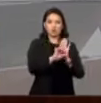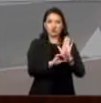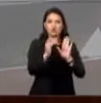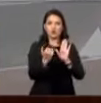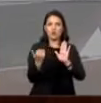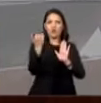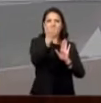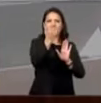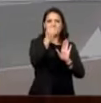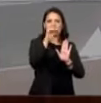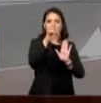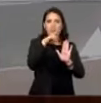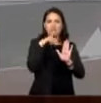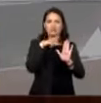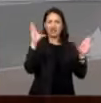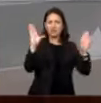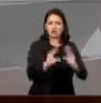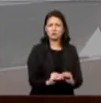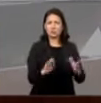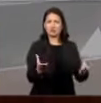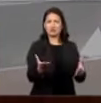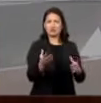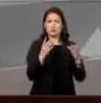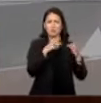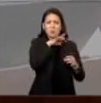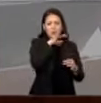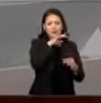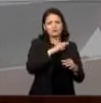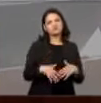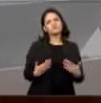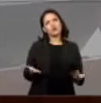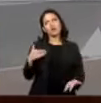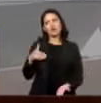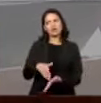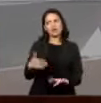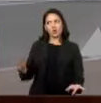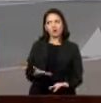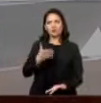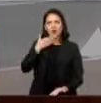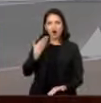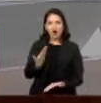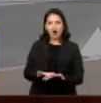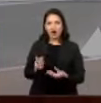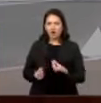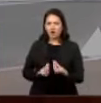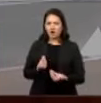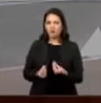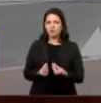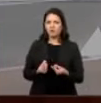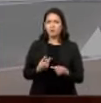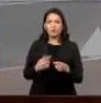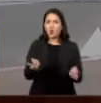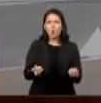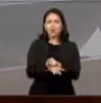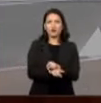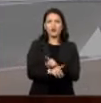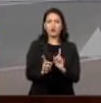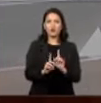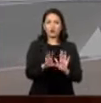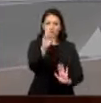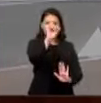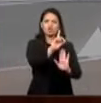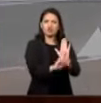as trevas. Eu até hoje me sinto chocado com isso, porque é o contrário, para além do direito,